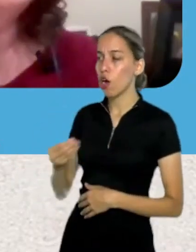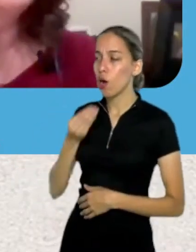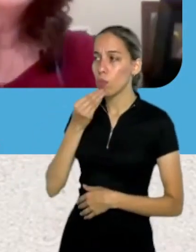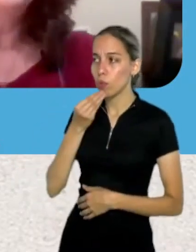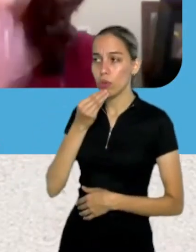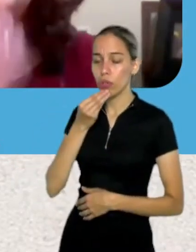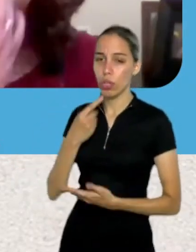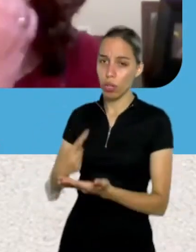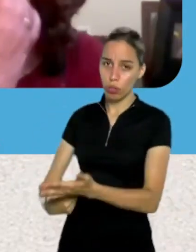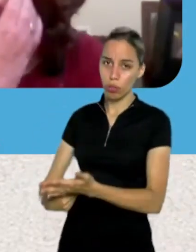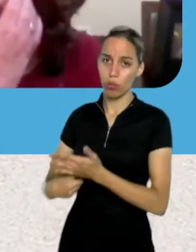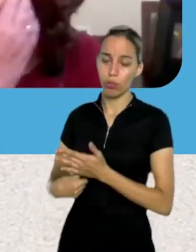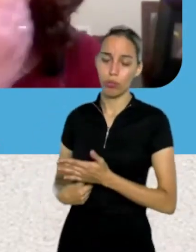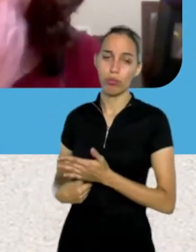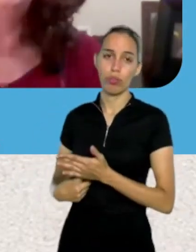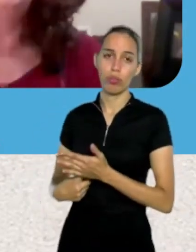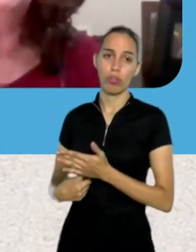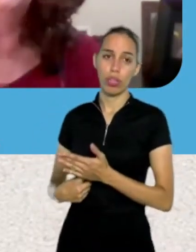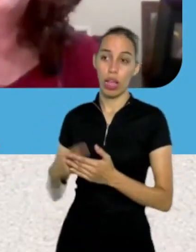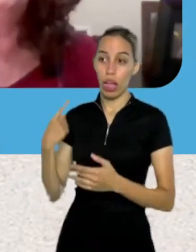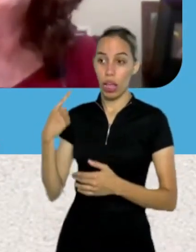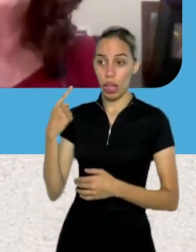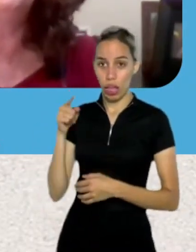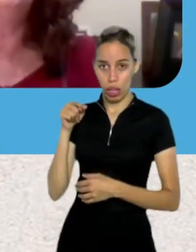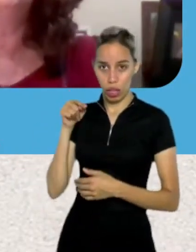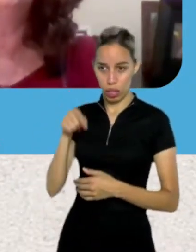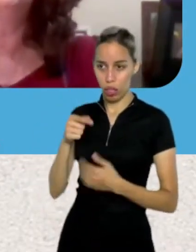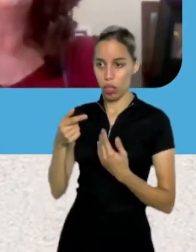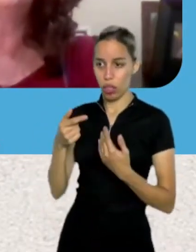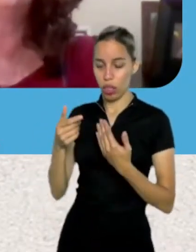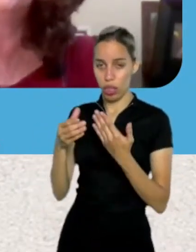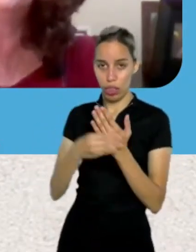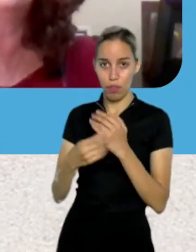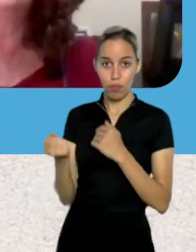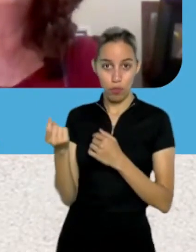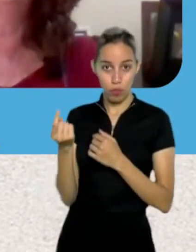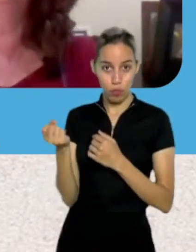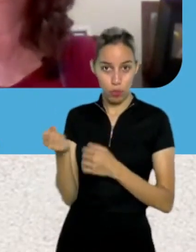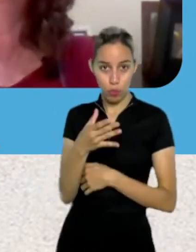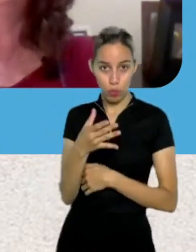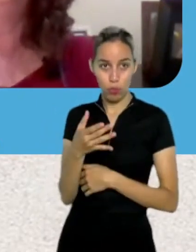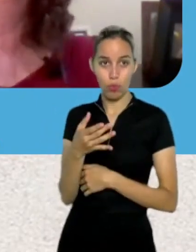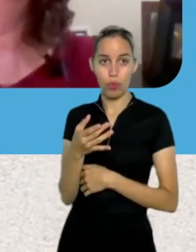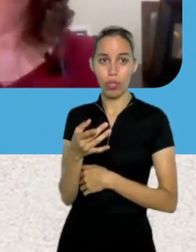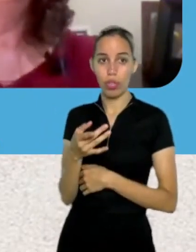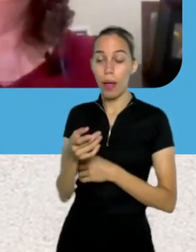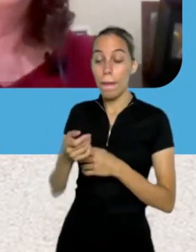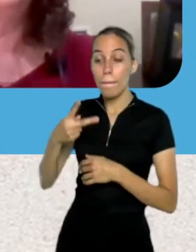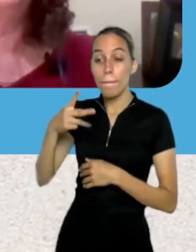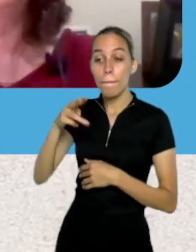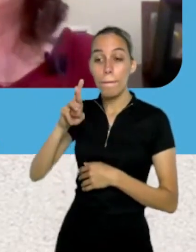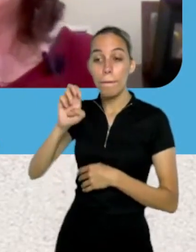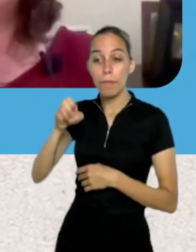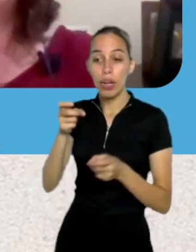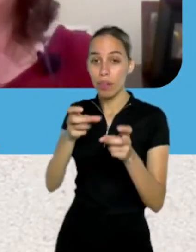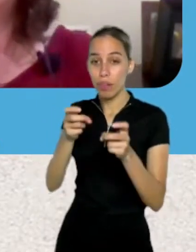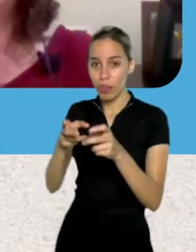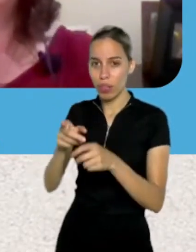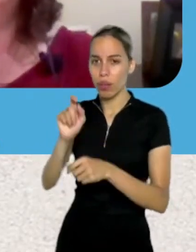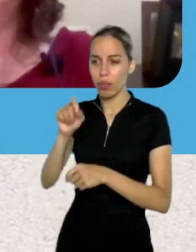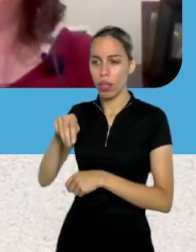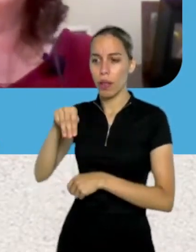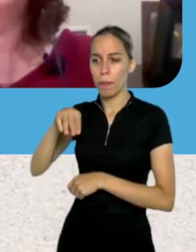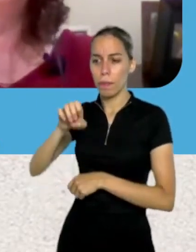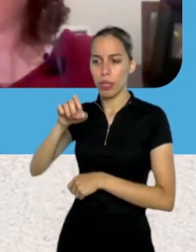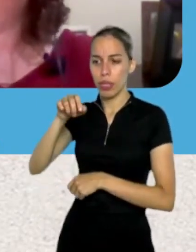convite. Esse meu livro, né, o próximo livro que está em pré-venda na Caravana Editorial, é um livro que chama A Menina que